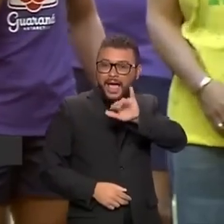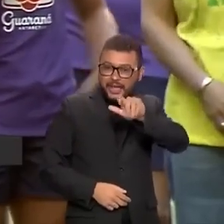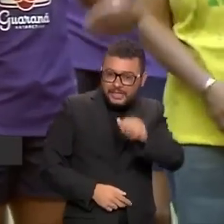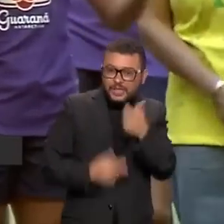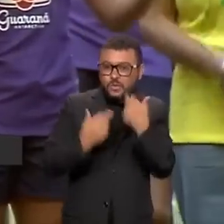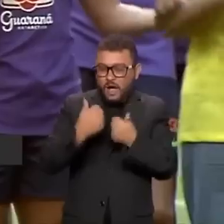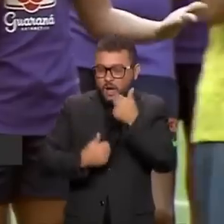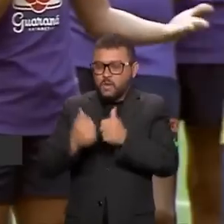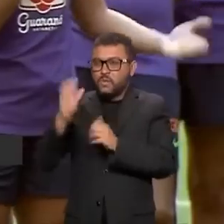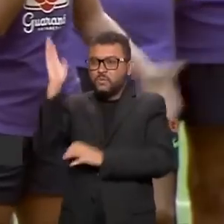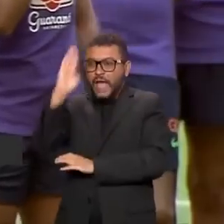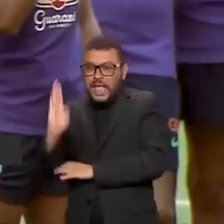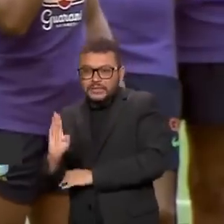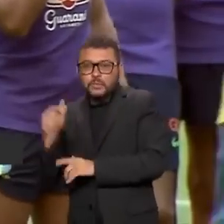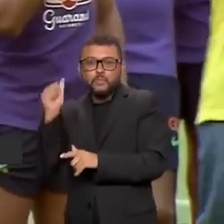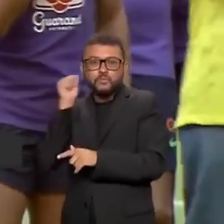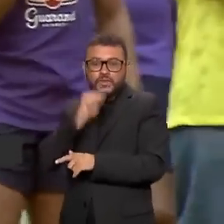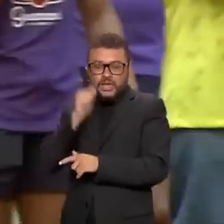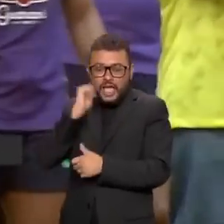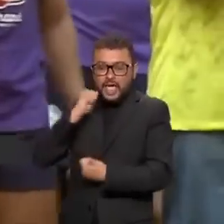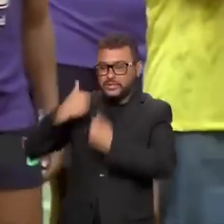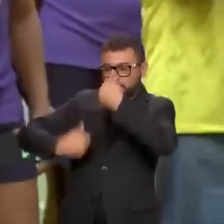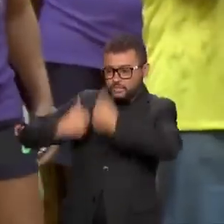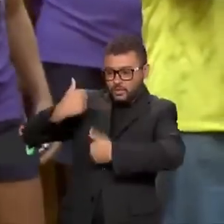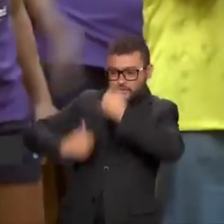seleção brasileira, pelo futebol feminino.